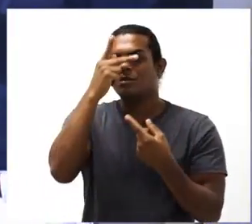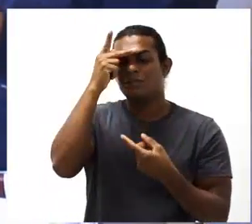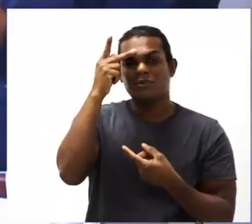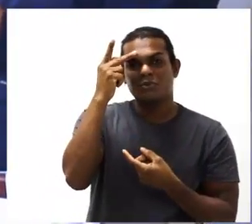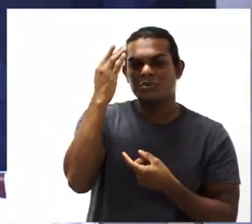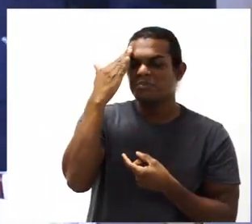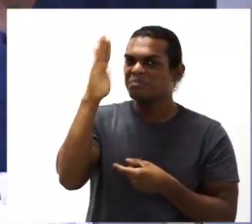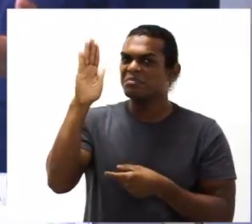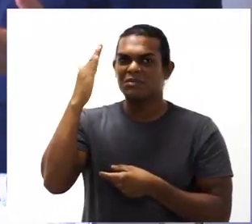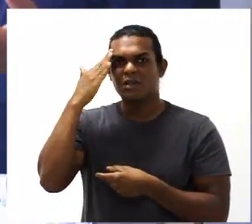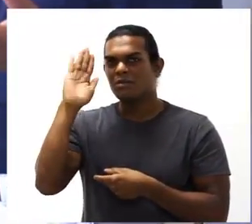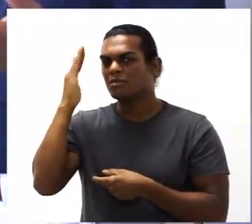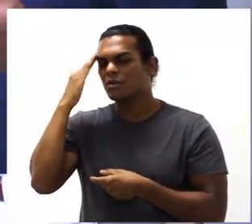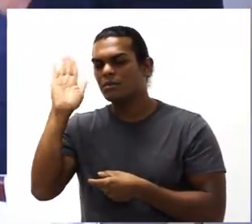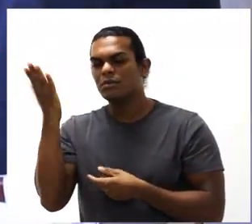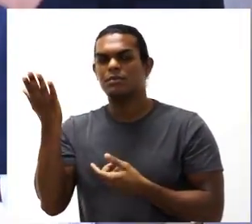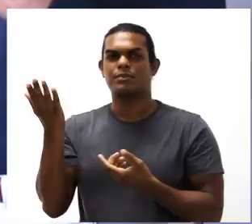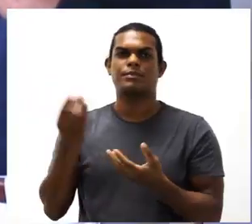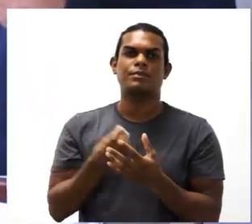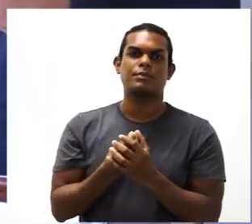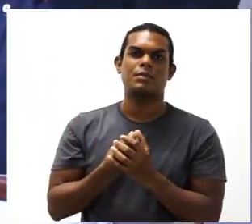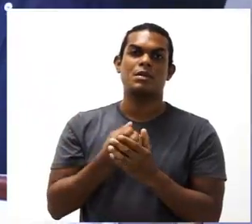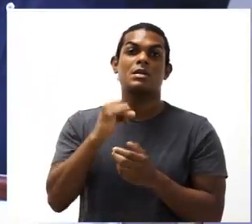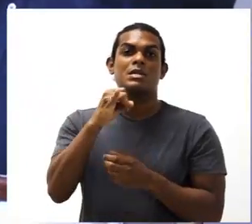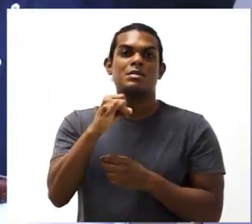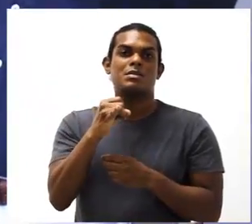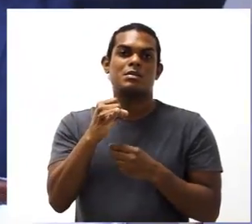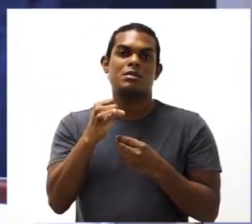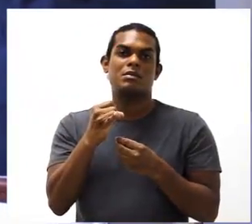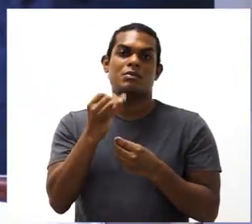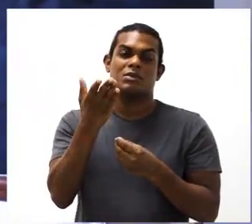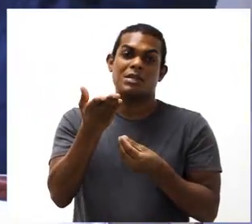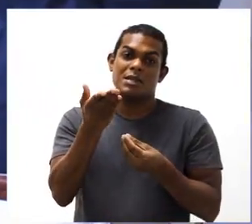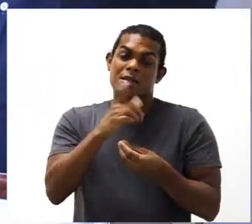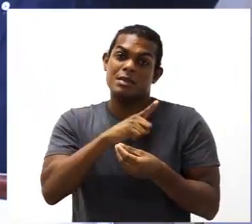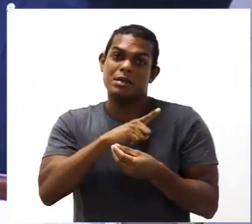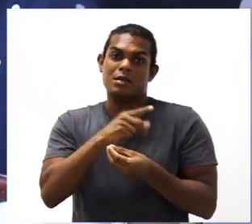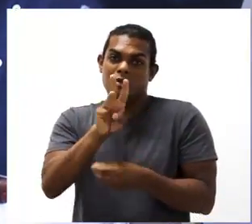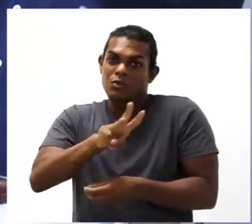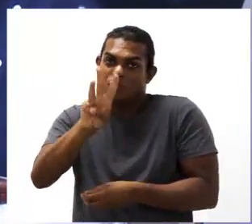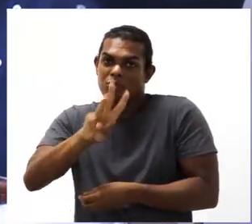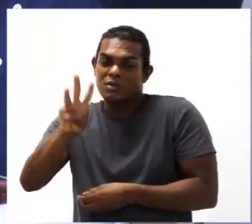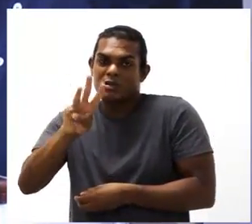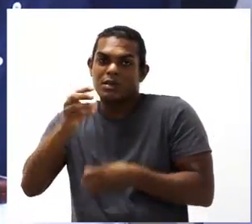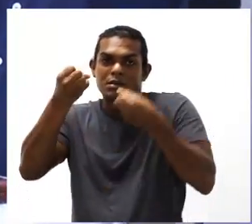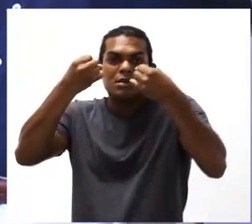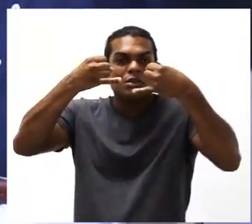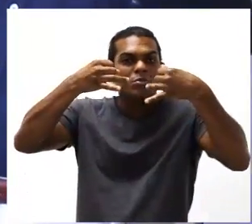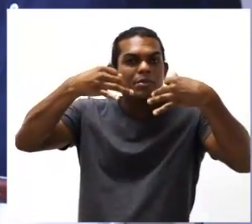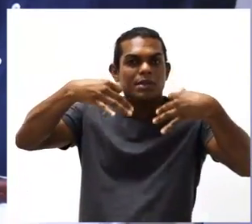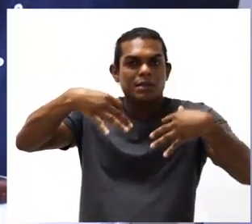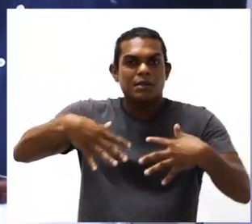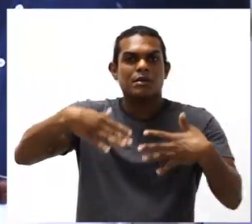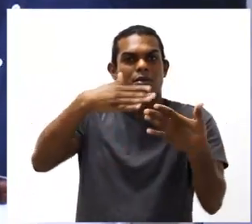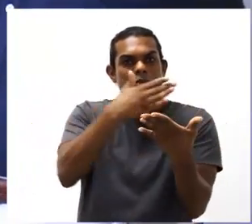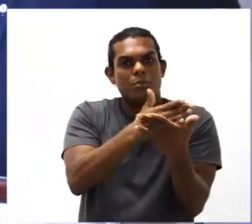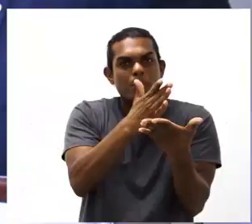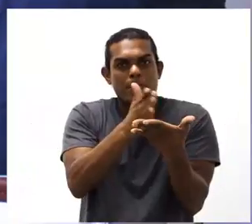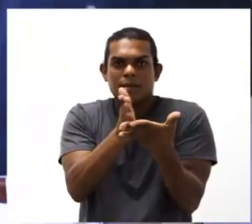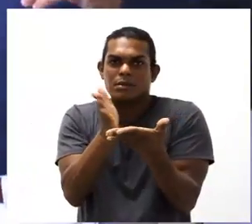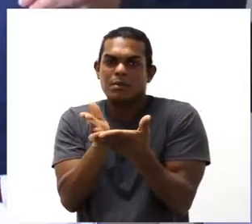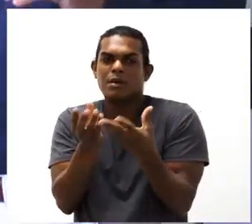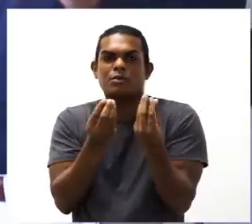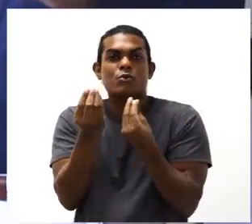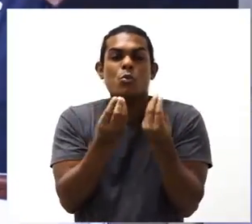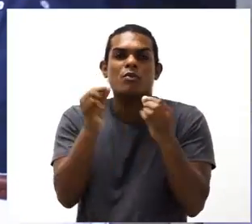nos corredores, mas ninguém às vezes sabe. Então, se você tem registrado num site, como por exemplo, uma tecnologia dessa, está registrado lá, etapa a